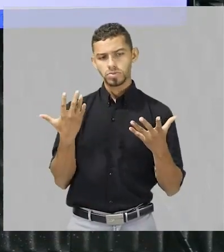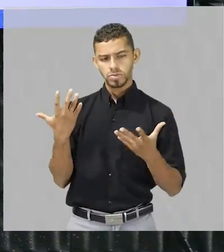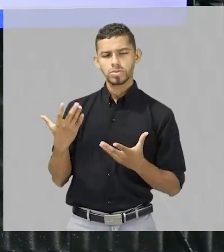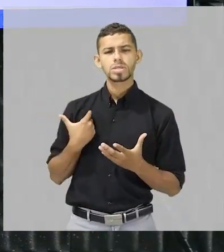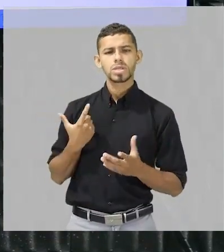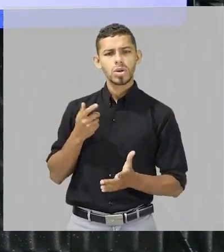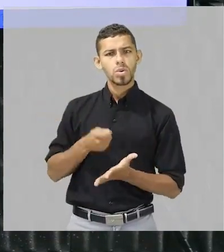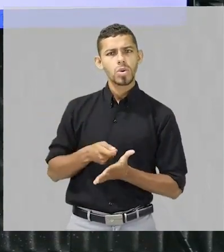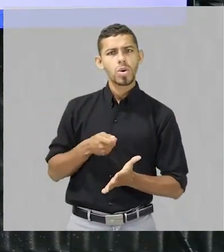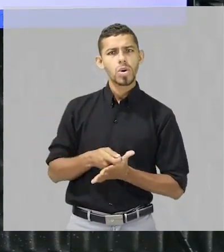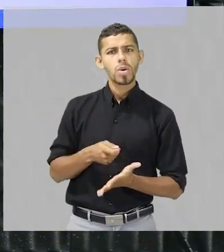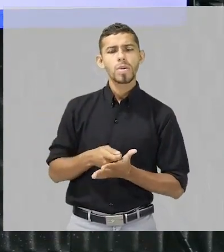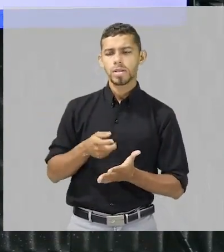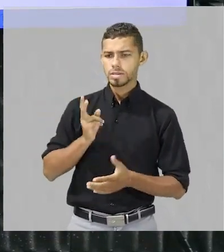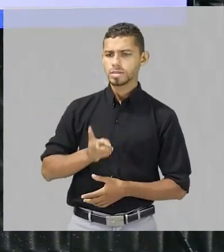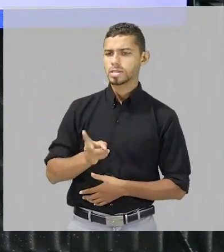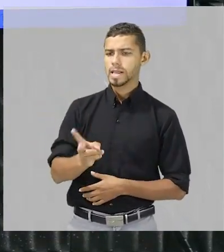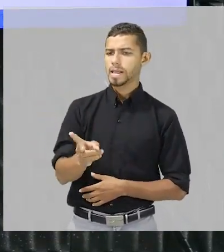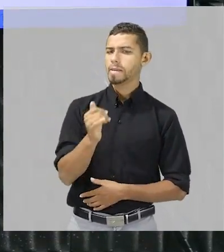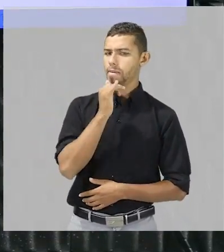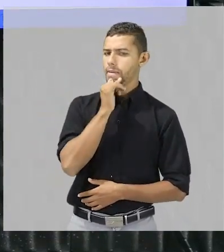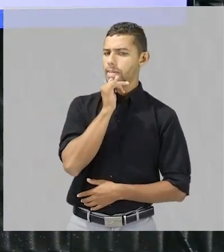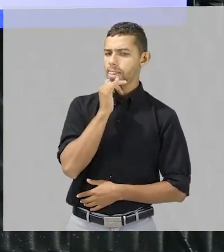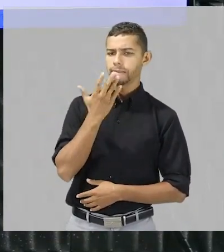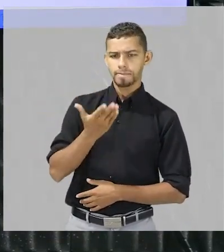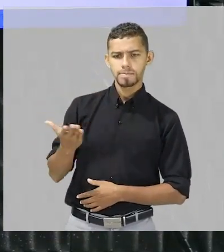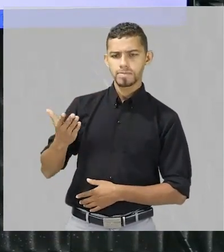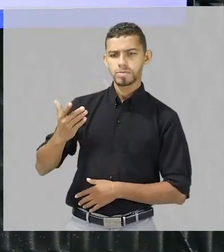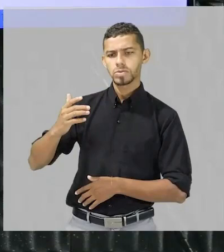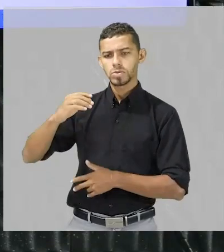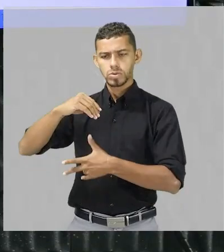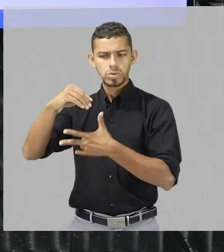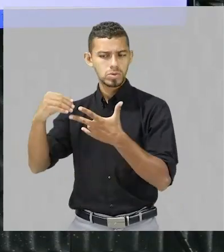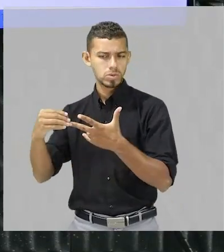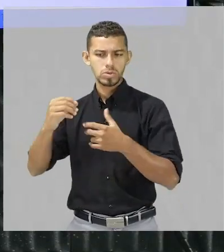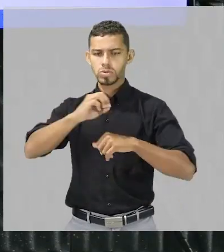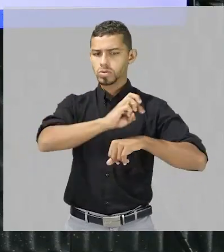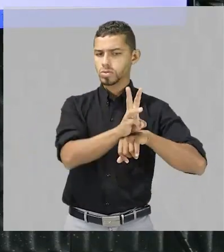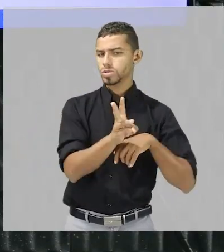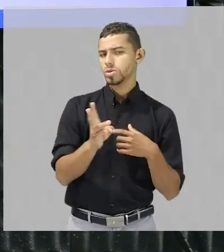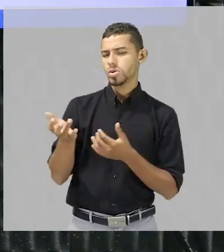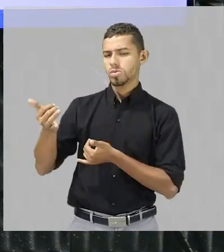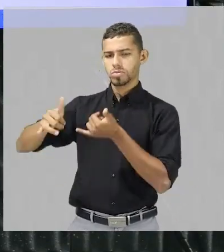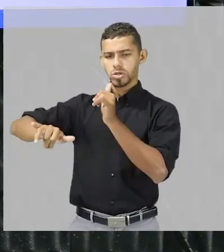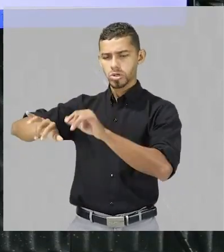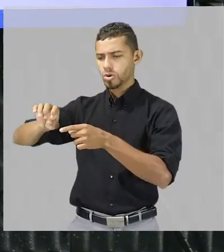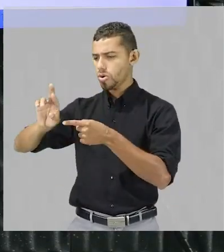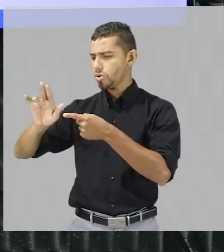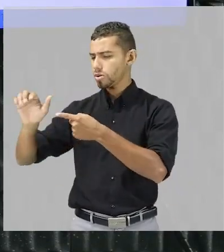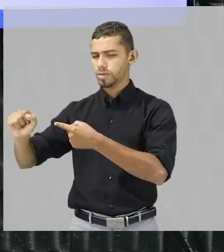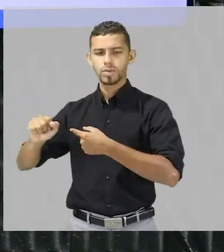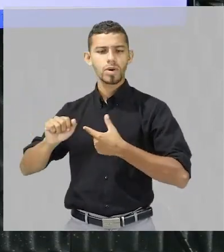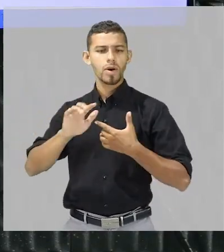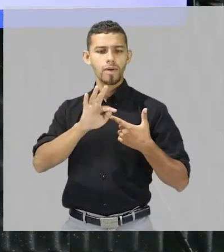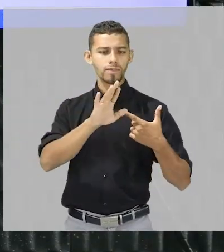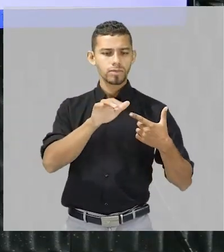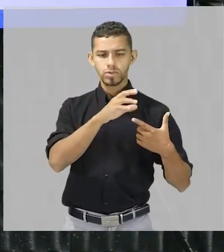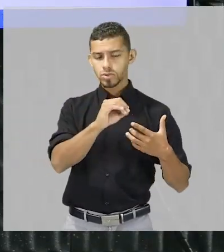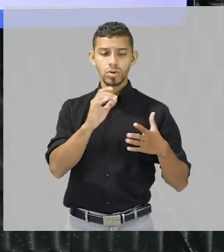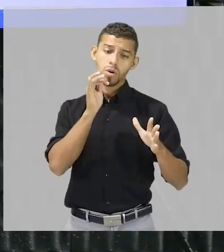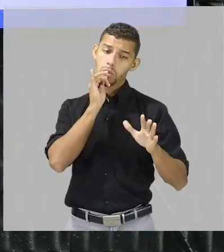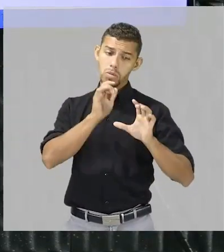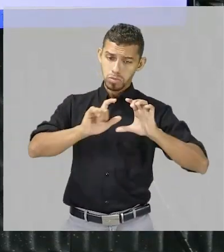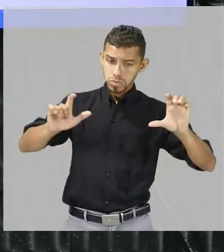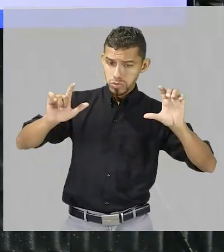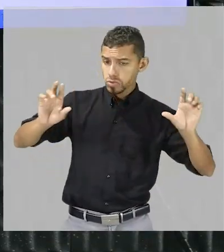sendo muito cobrado. Porque a gente pode ligar tanto com a química orgânica, funções ou